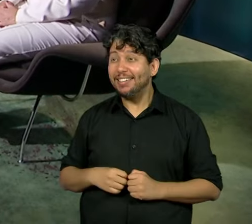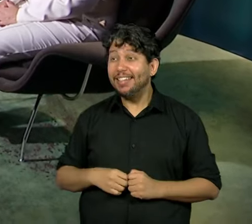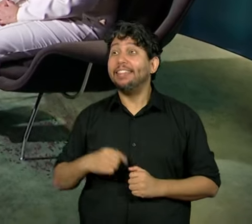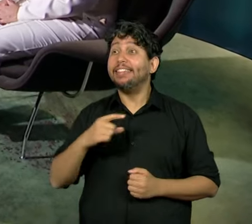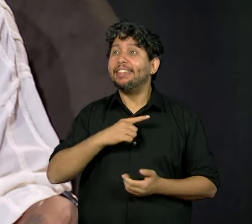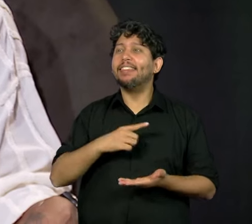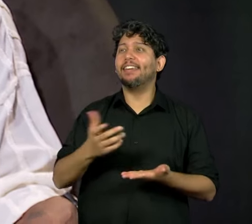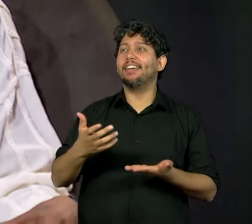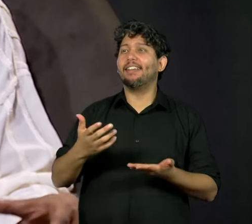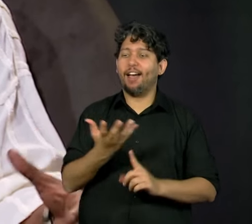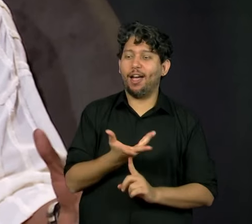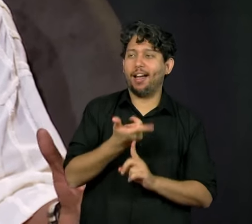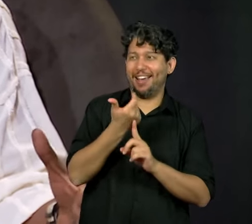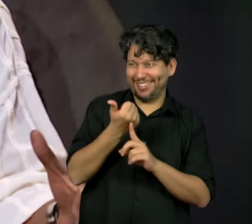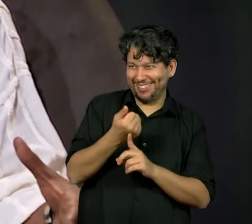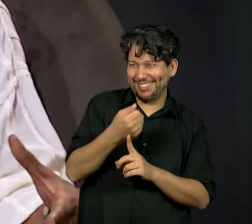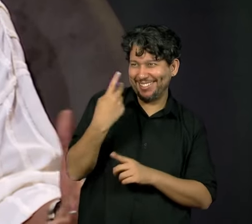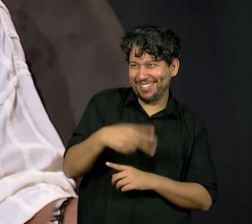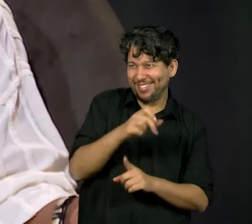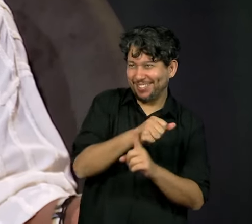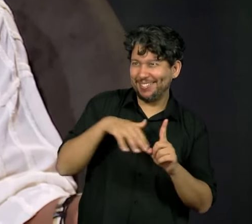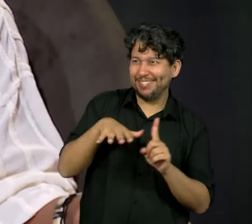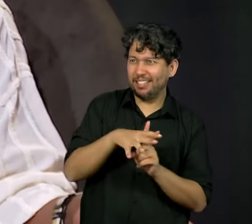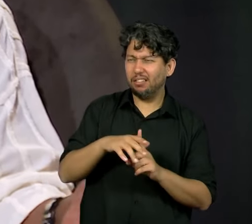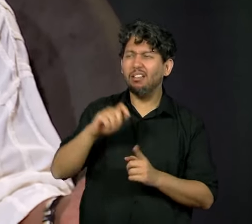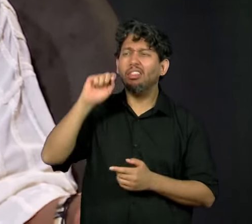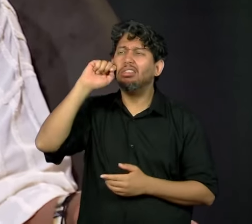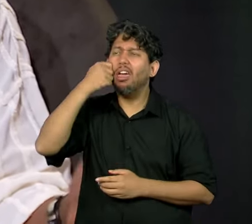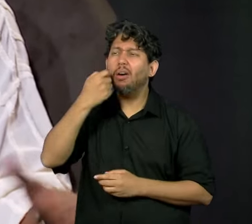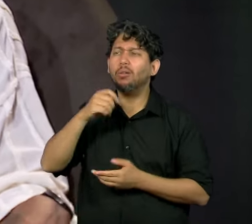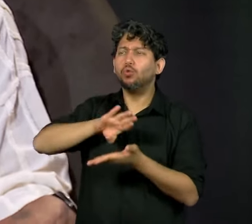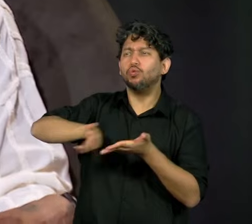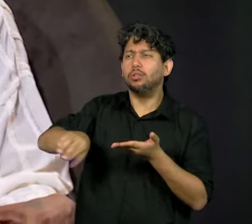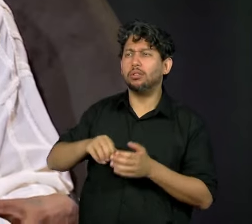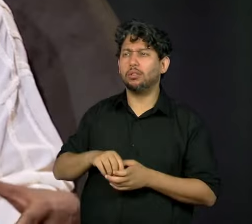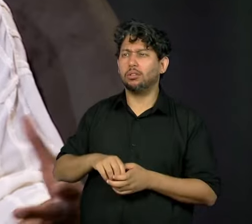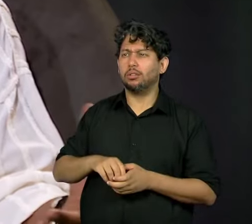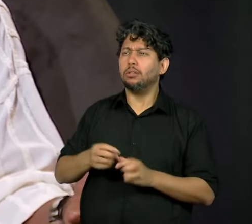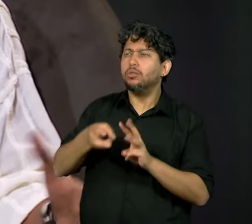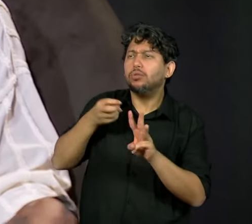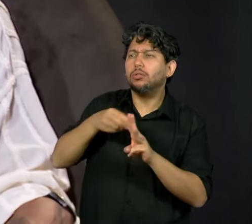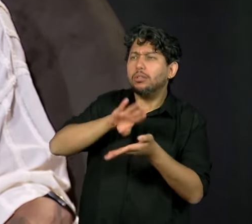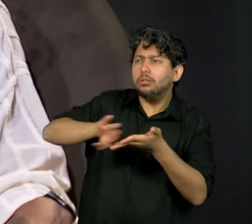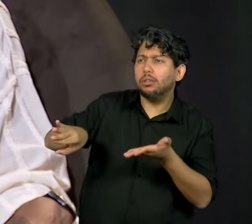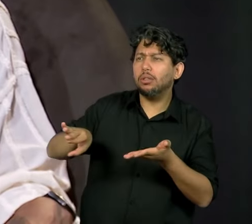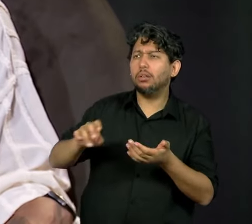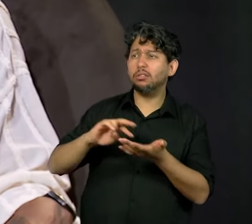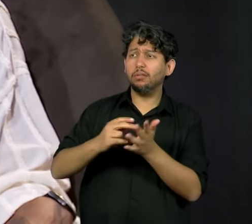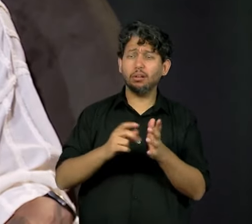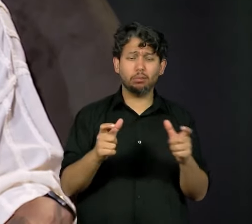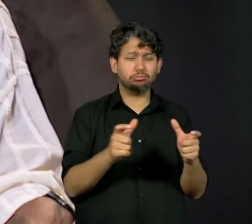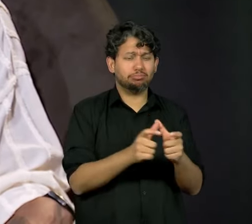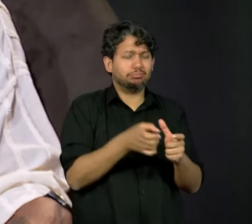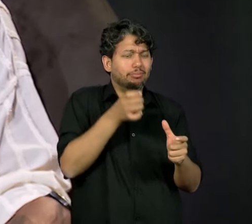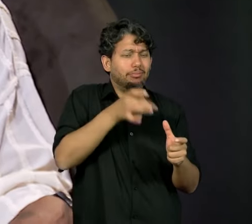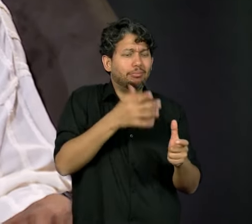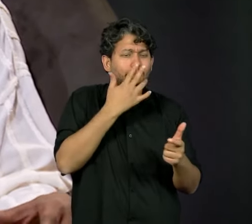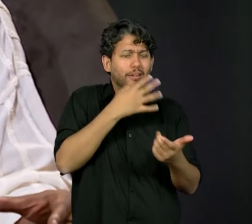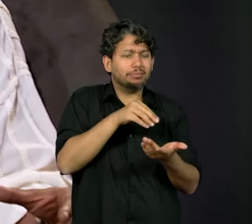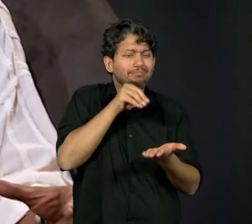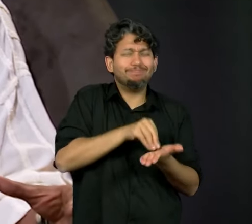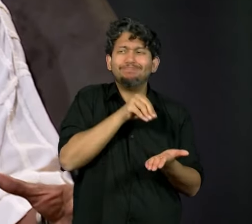o índio, né, dessa formatação, o que sobra é um vazio, né? O que sobra é um reflexo de uma